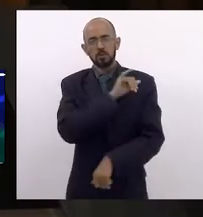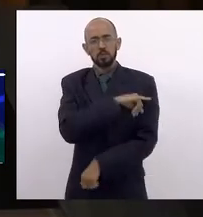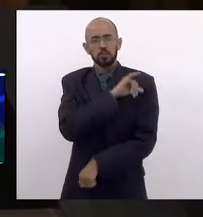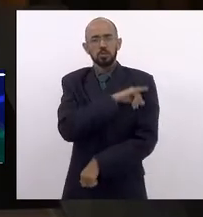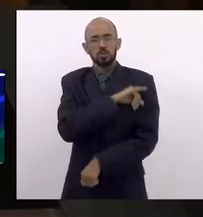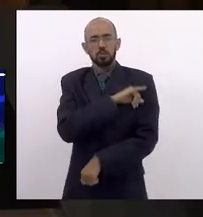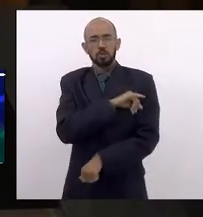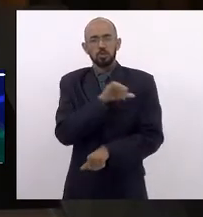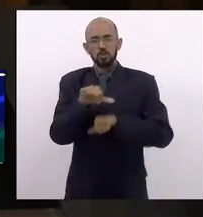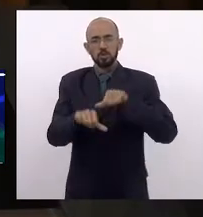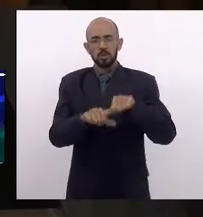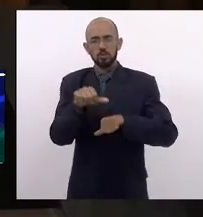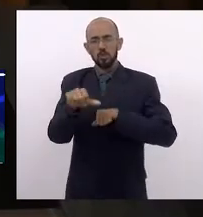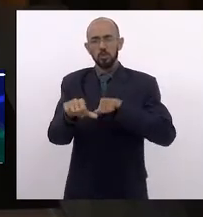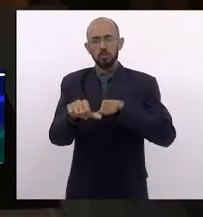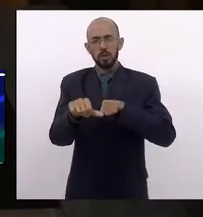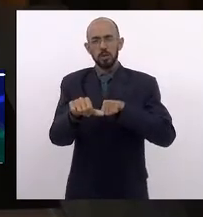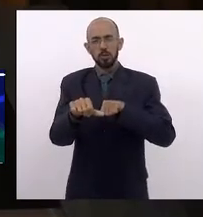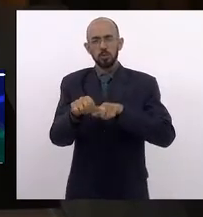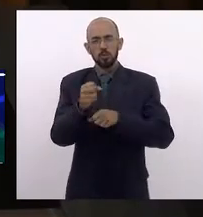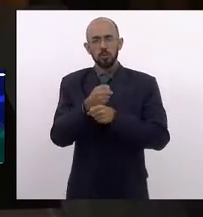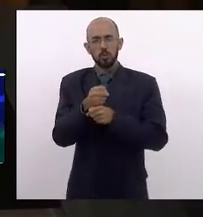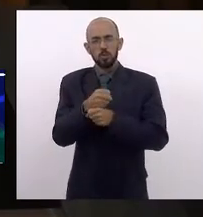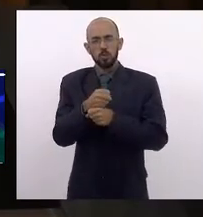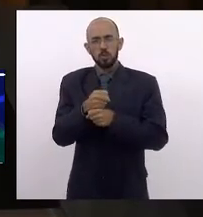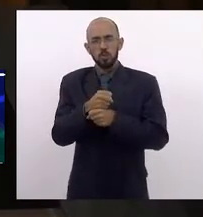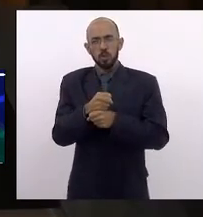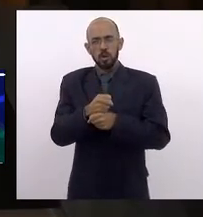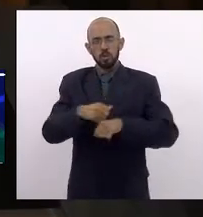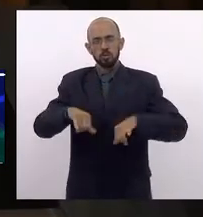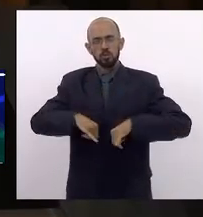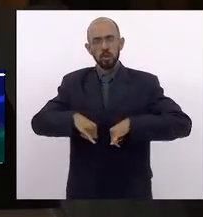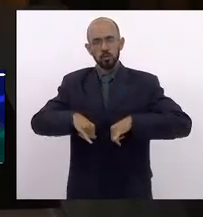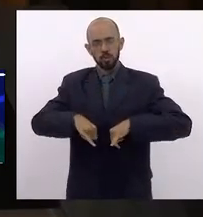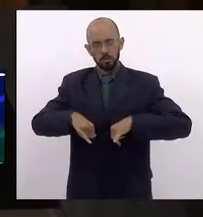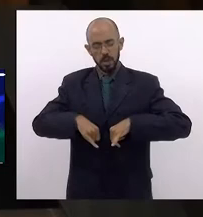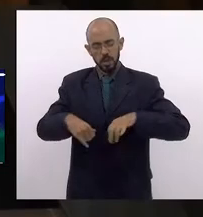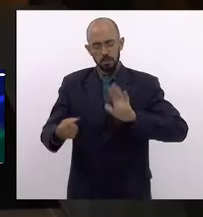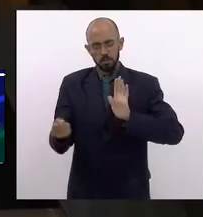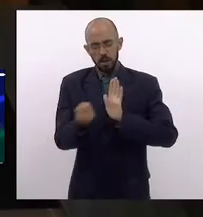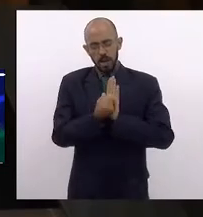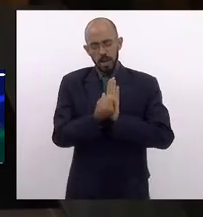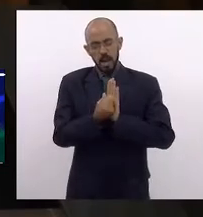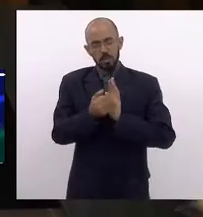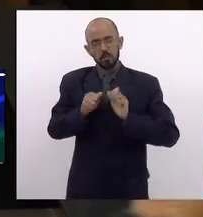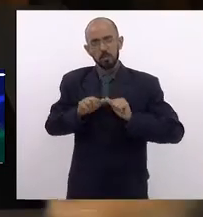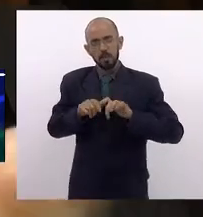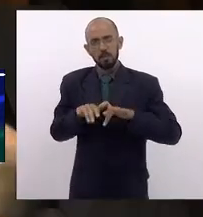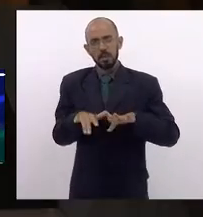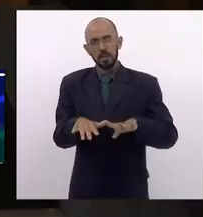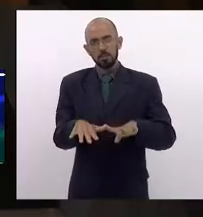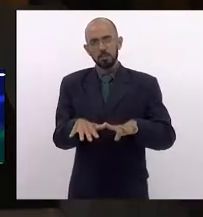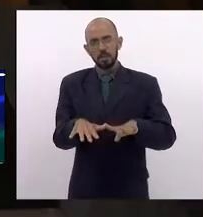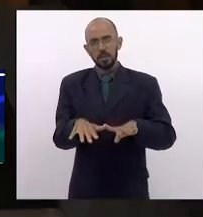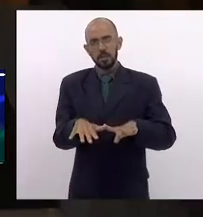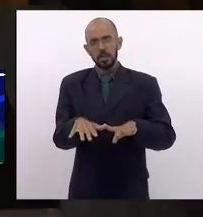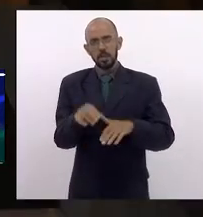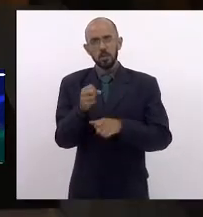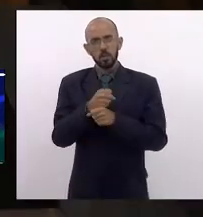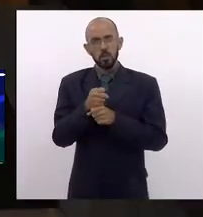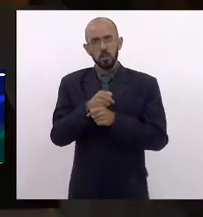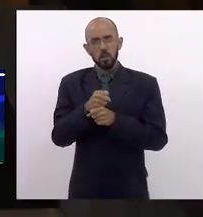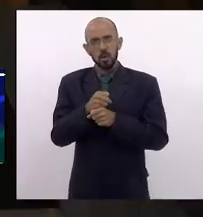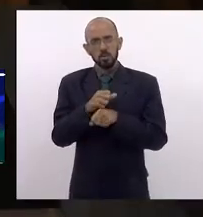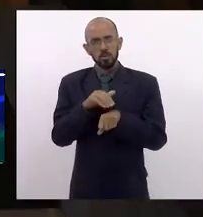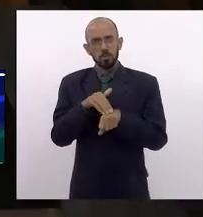transformando um ano extremamente doloroso marcado por uma pandemia para um ano de